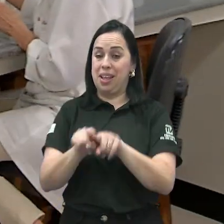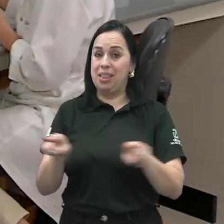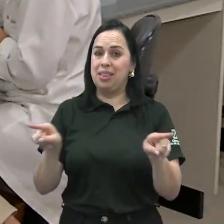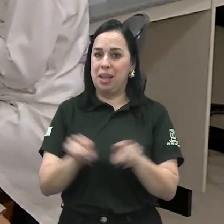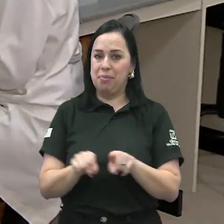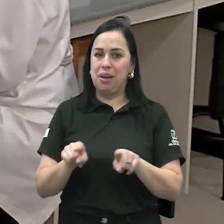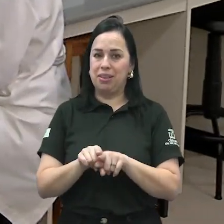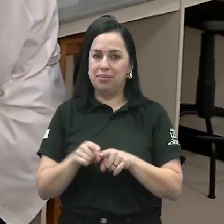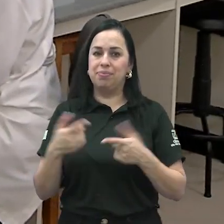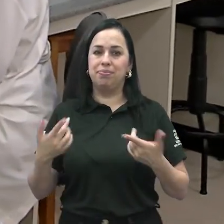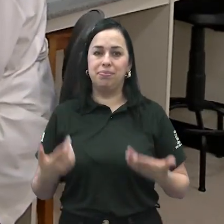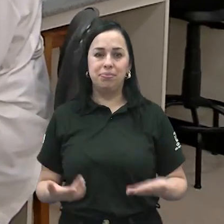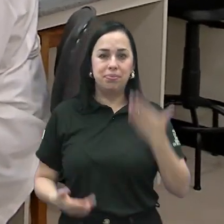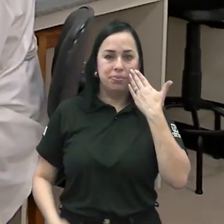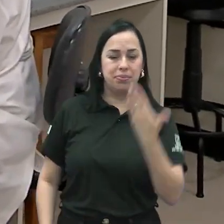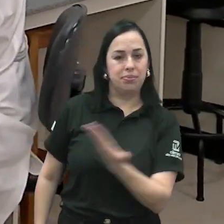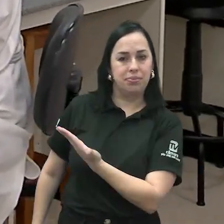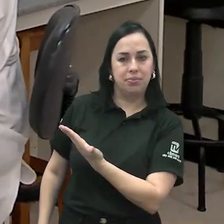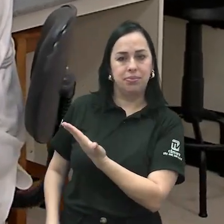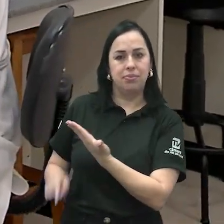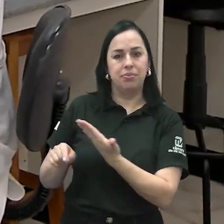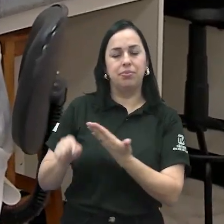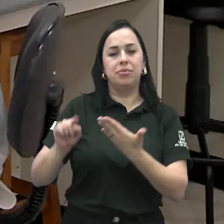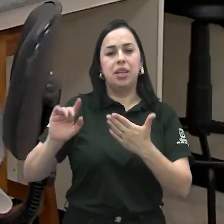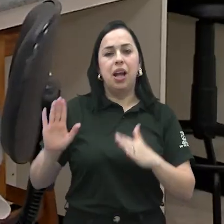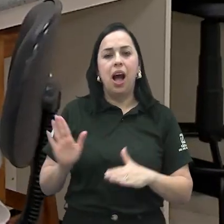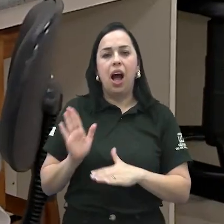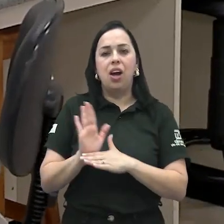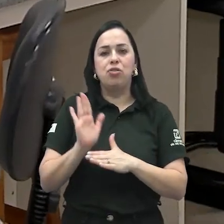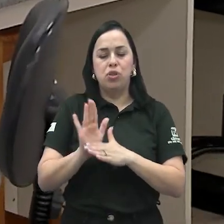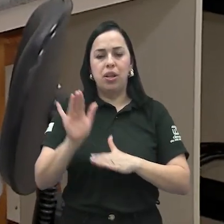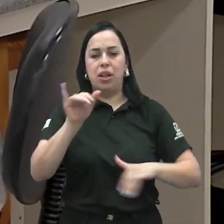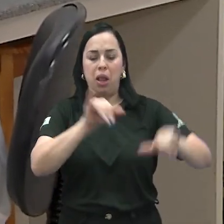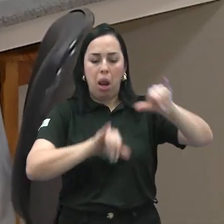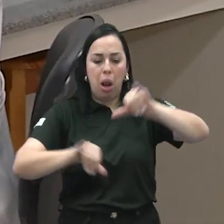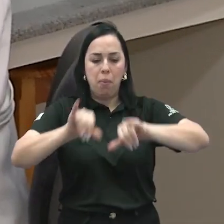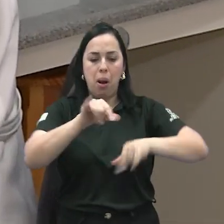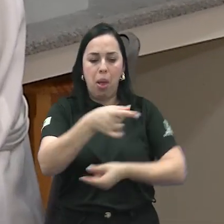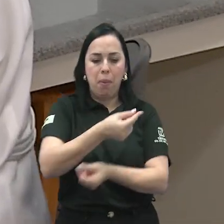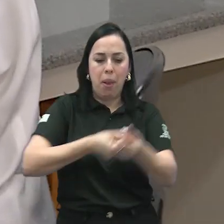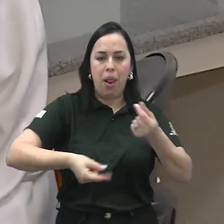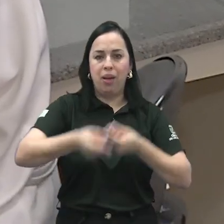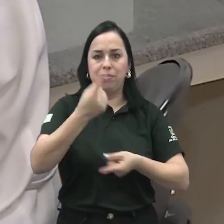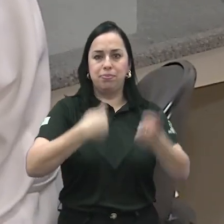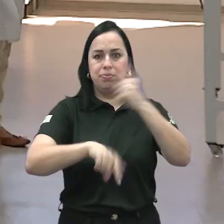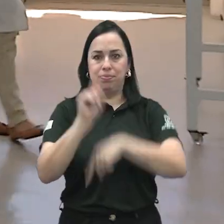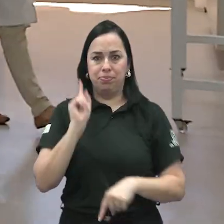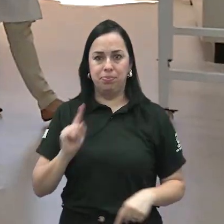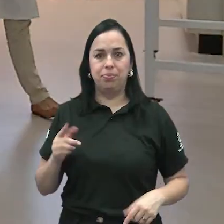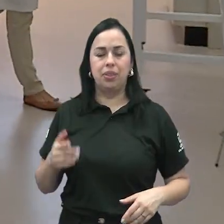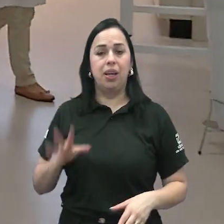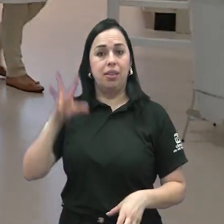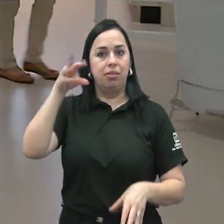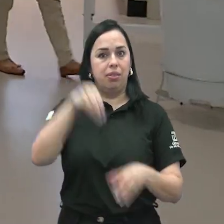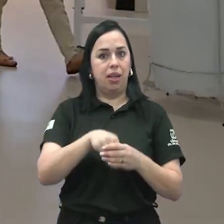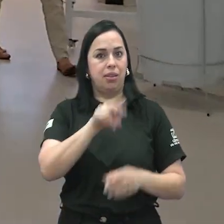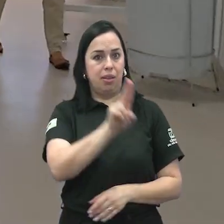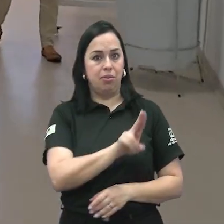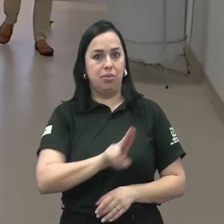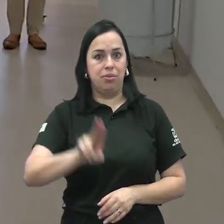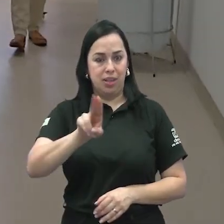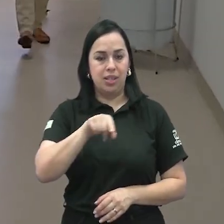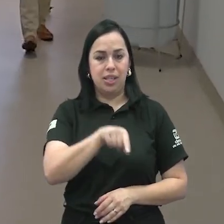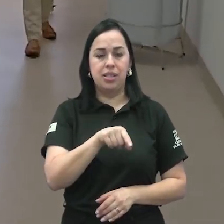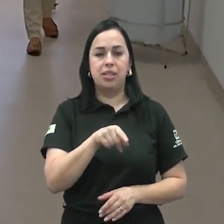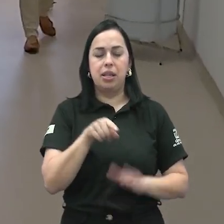São elas as grandes aliadas no processo de pesquisa e fortalecimento desse ecossistema. São nas